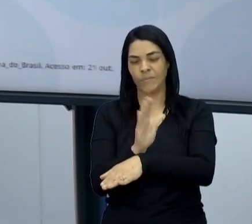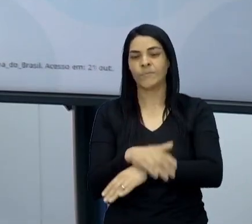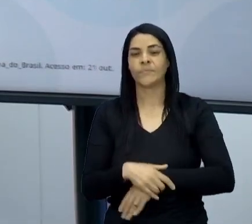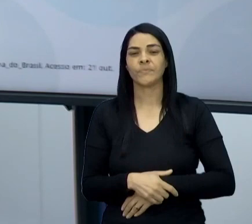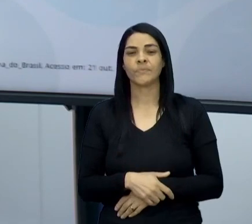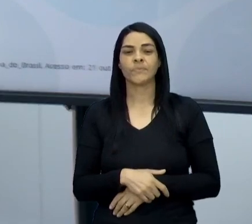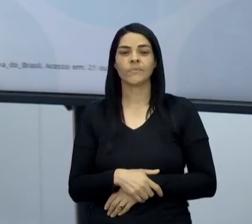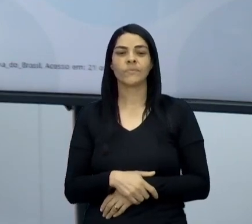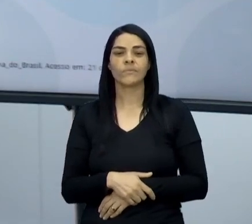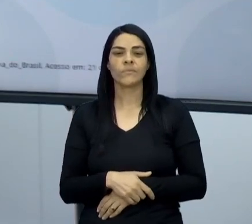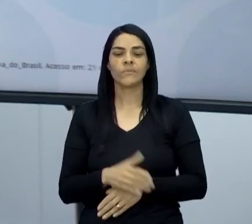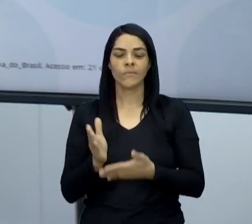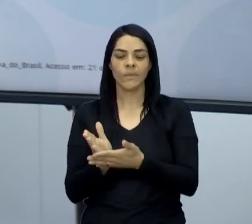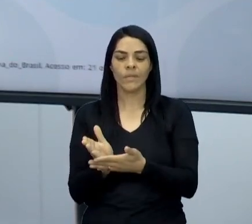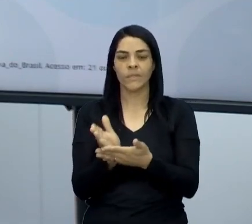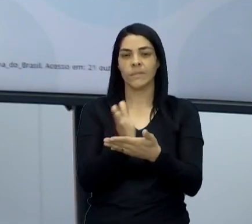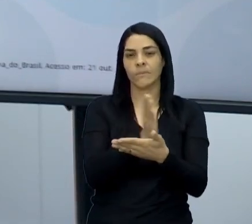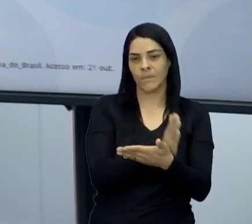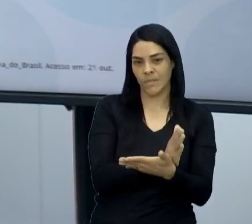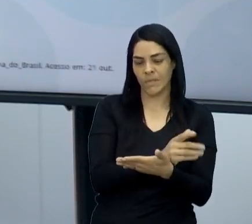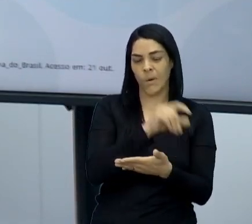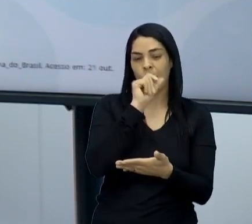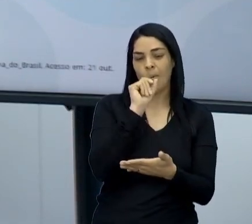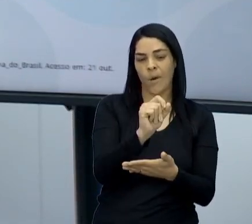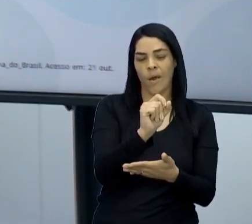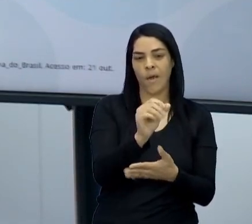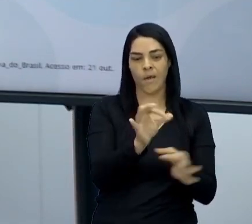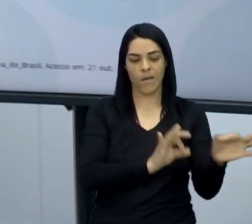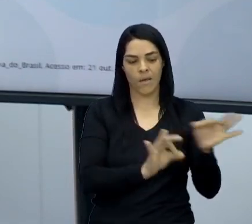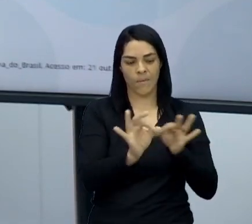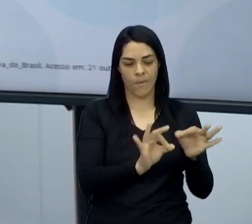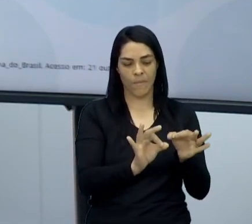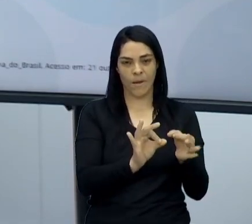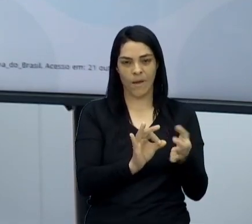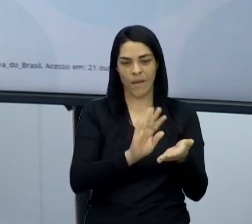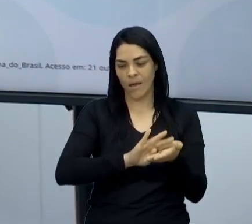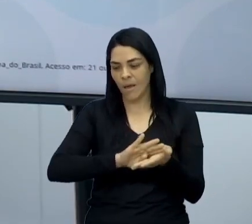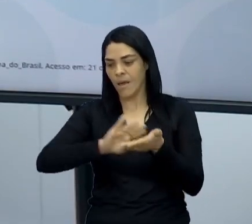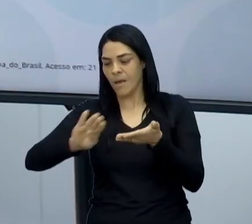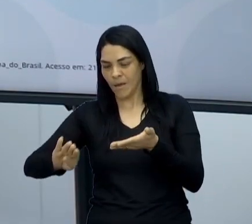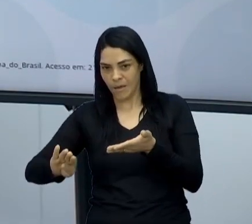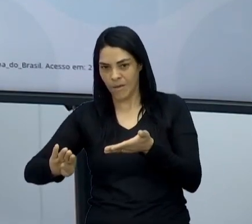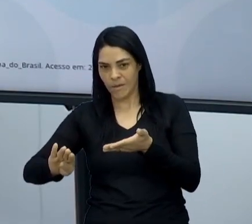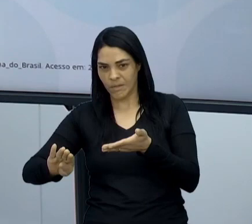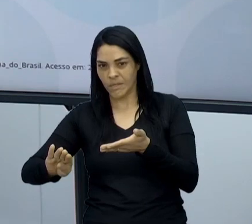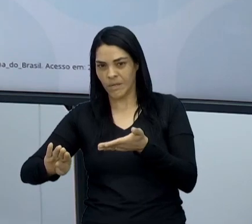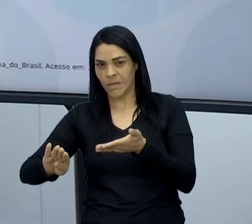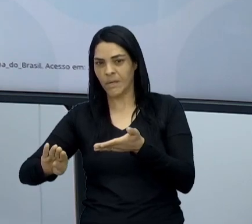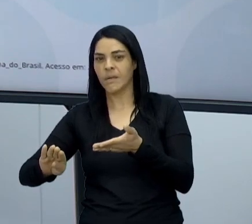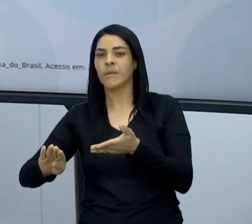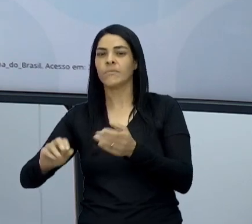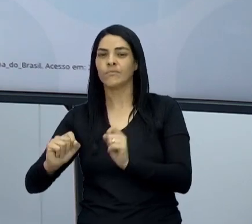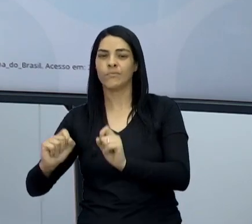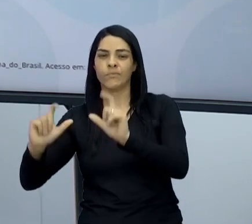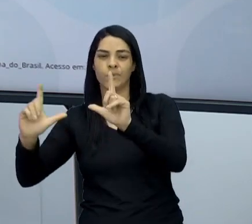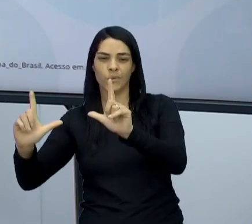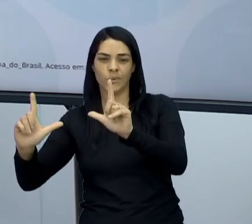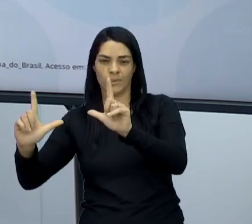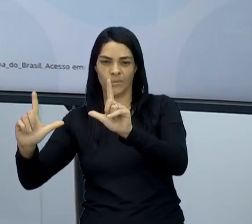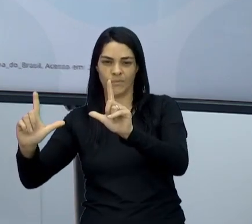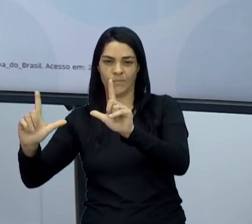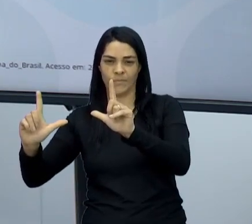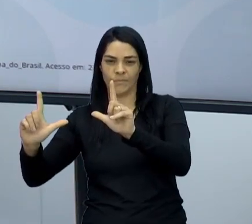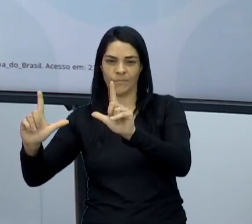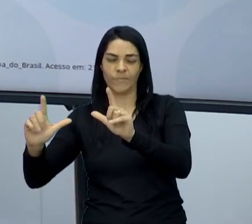a separação entre quem exibe o filme e quem produz. Para a gente que eu só assisto filme, parece nada, mas é muita coisa. Por